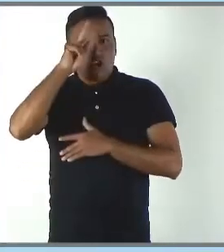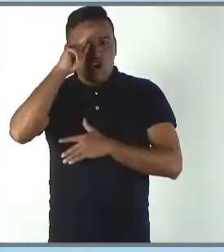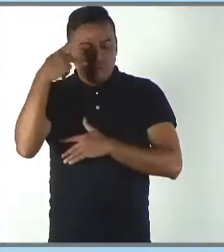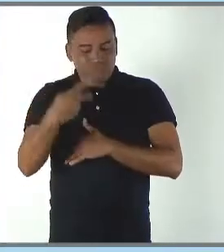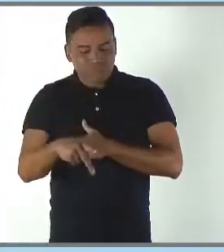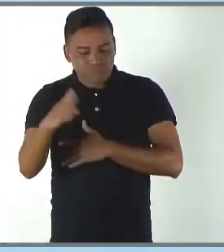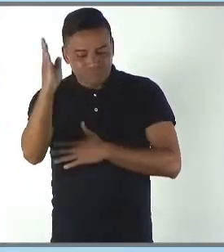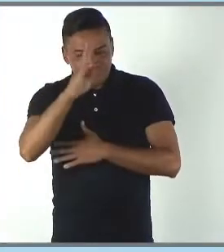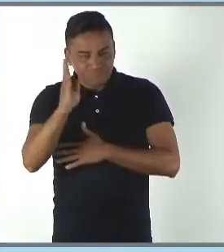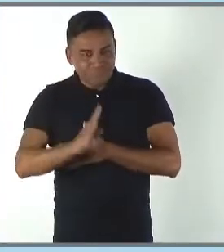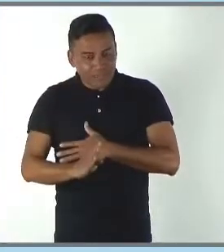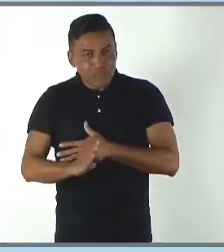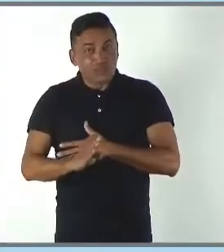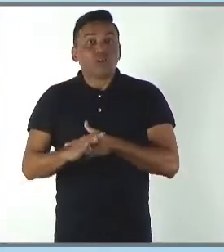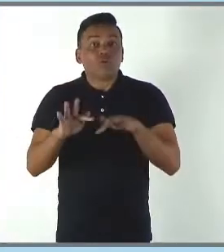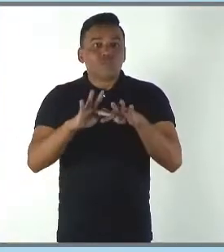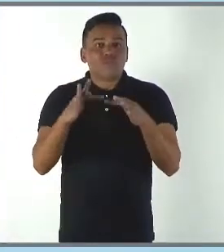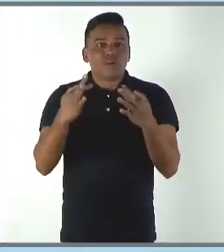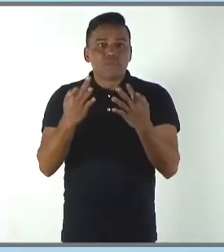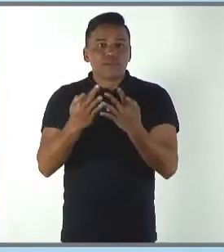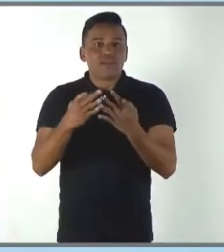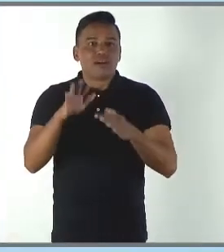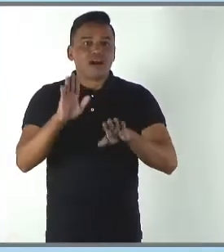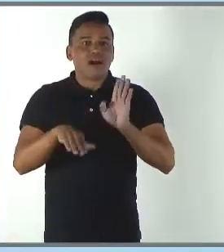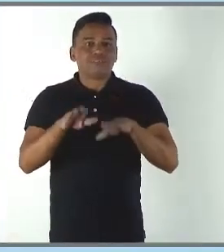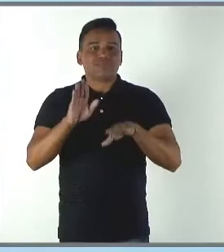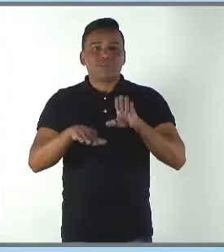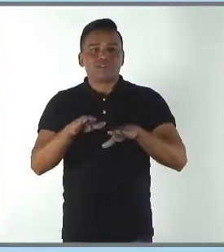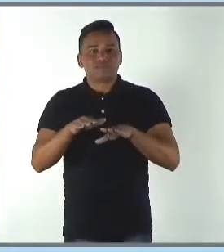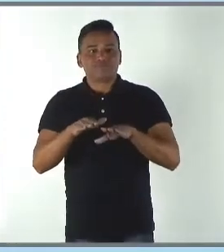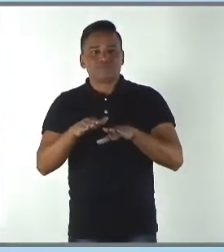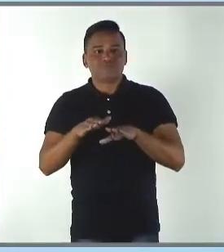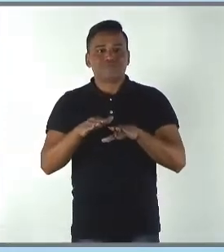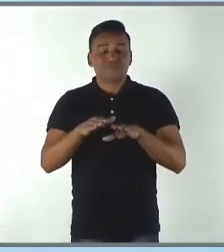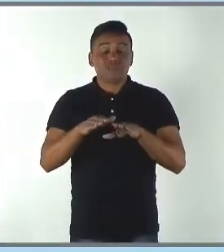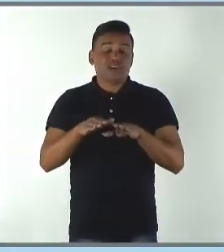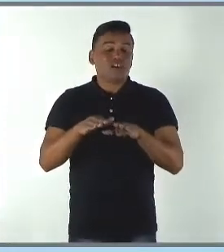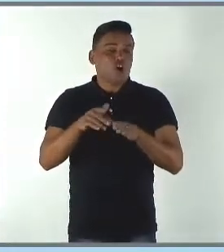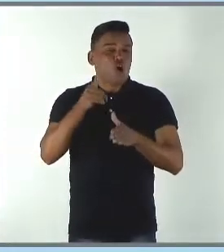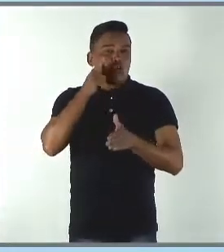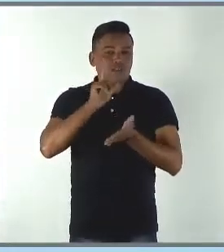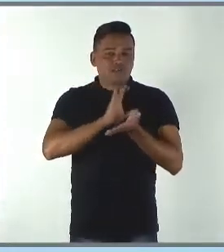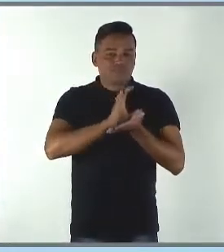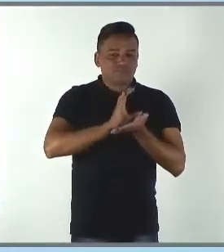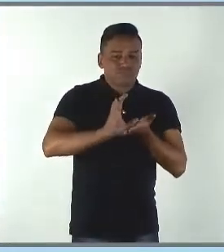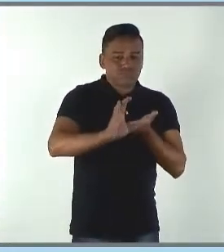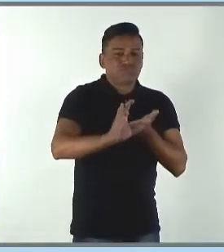vezes, com posses, permitem, inclusive, que uma parte desses recursos possam ser